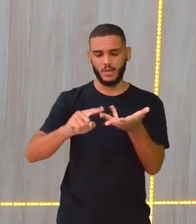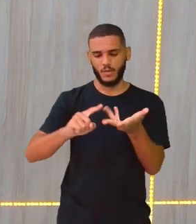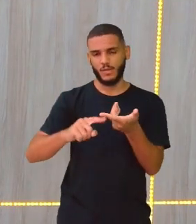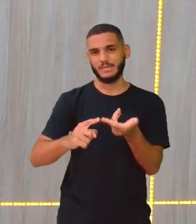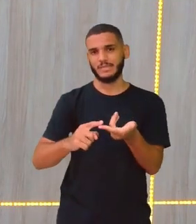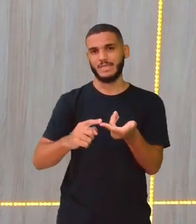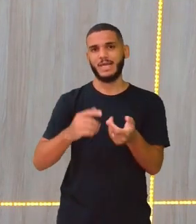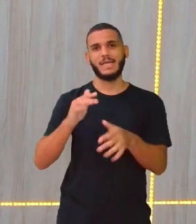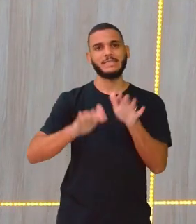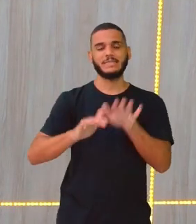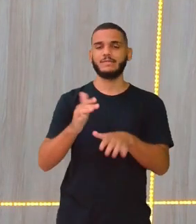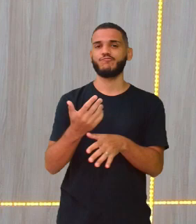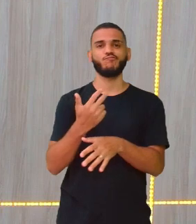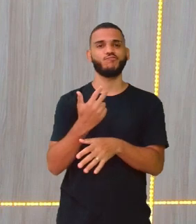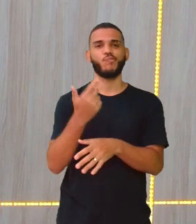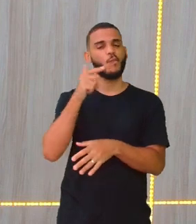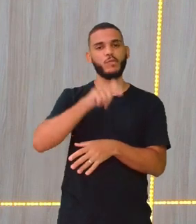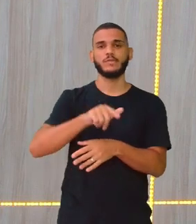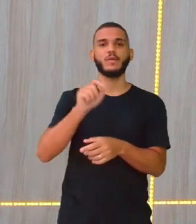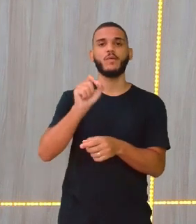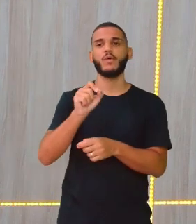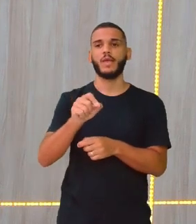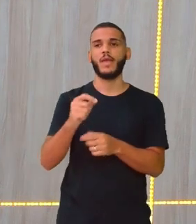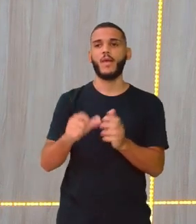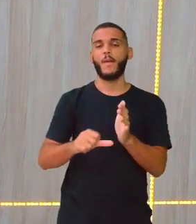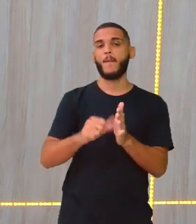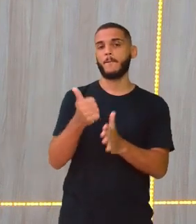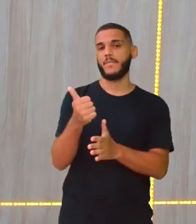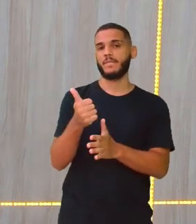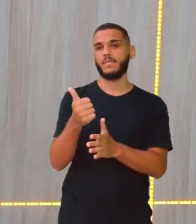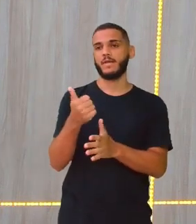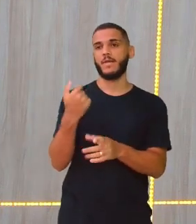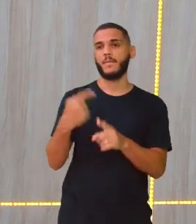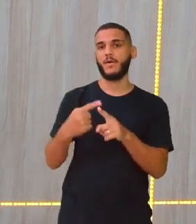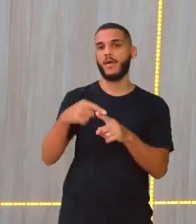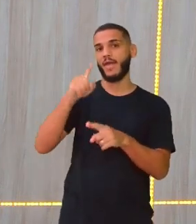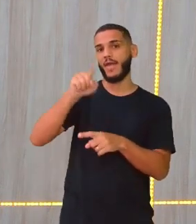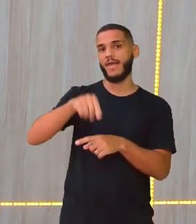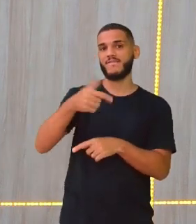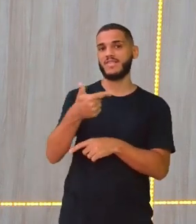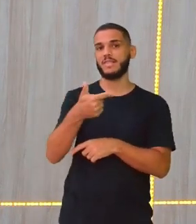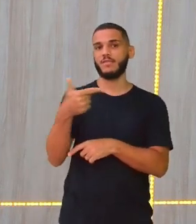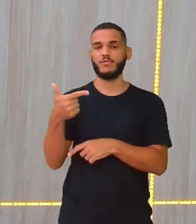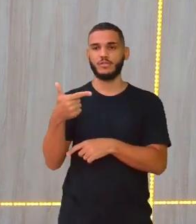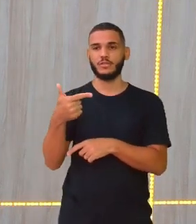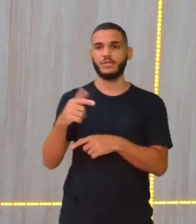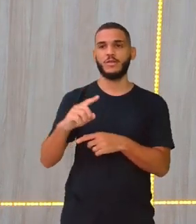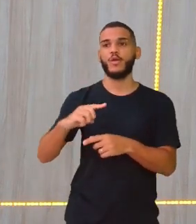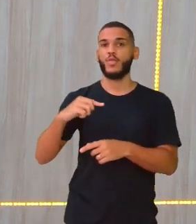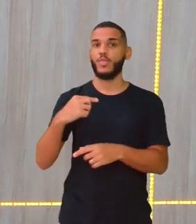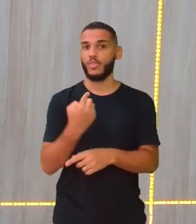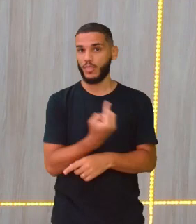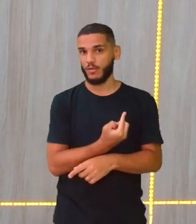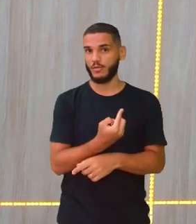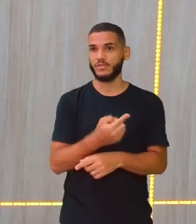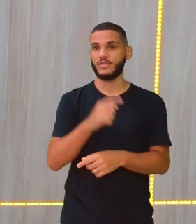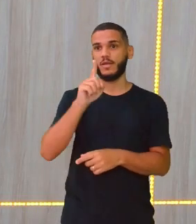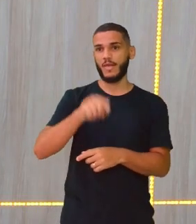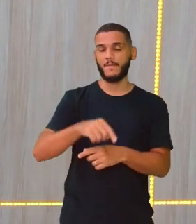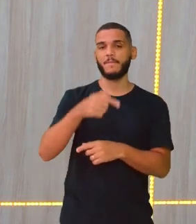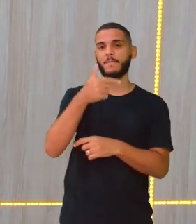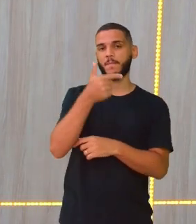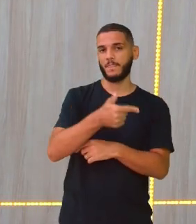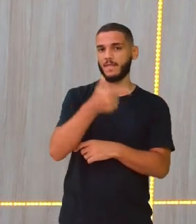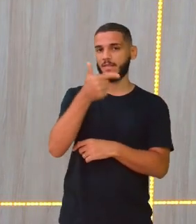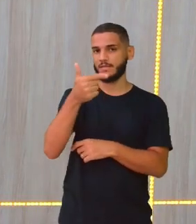o primeiro ano, né? Então, é 22. Então, nós estamos na 22ª